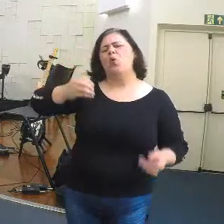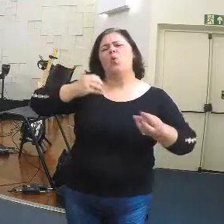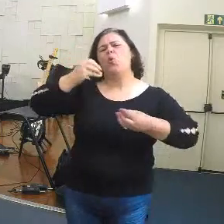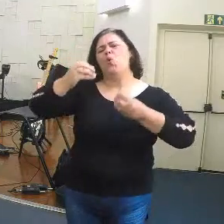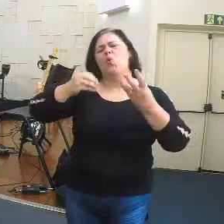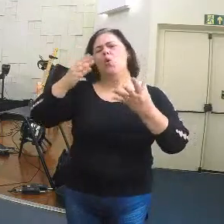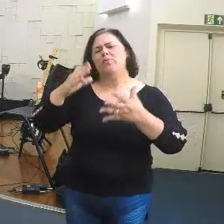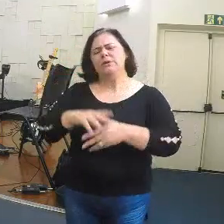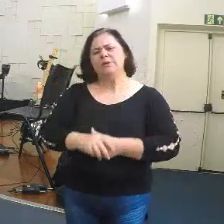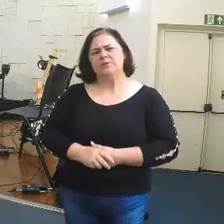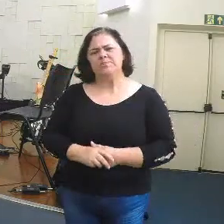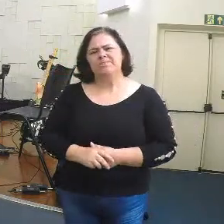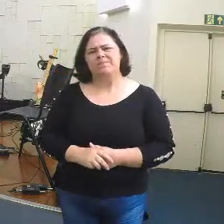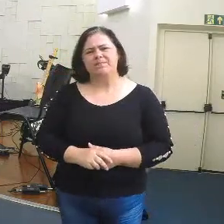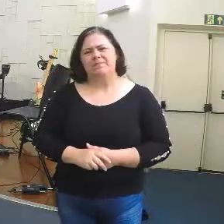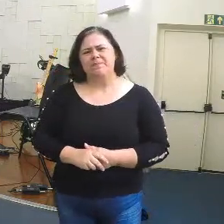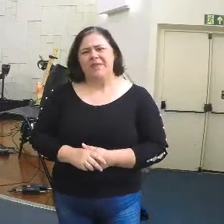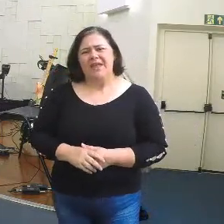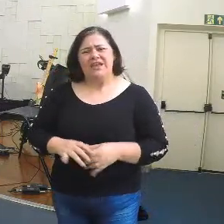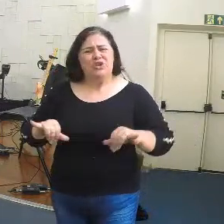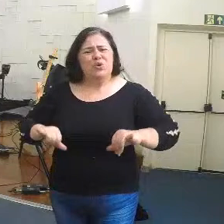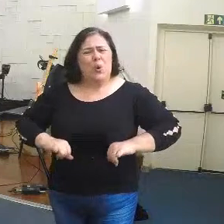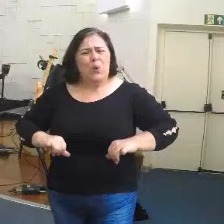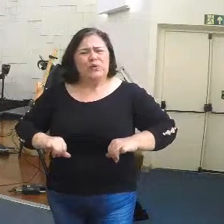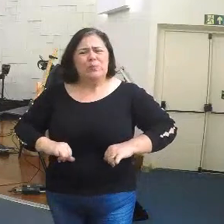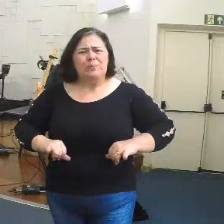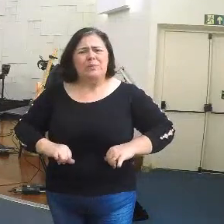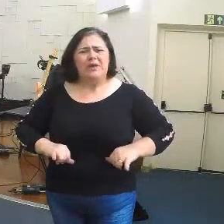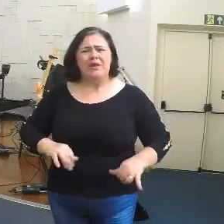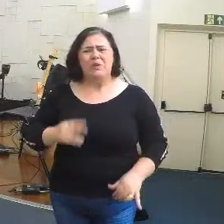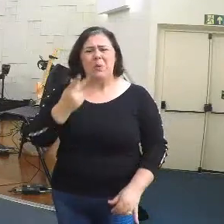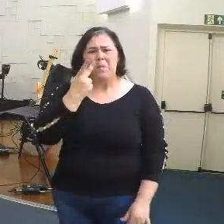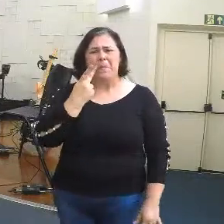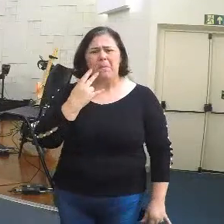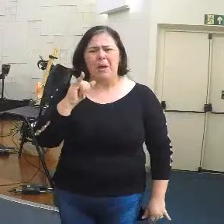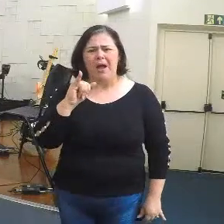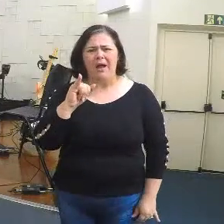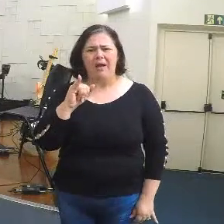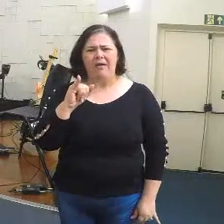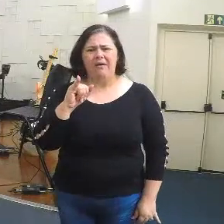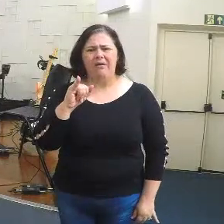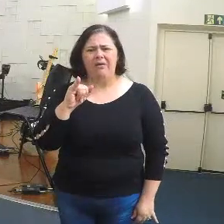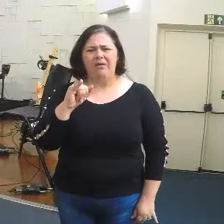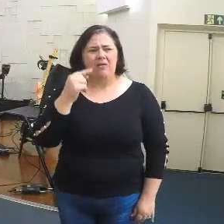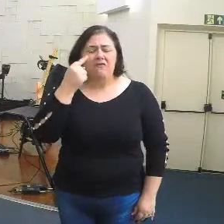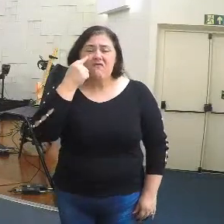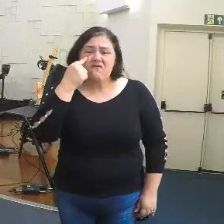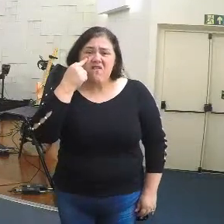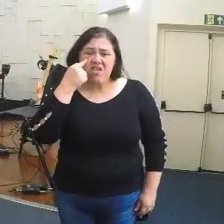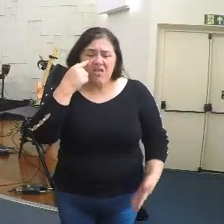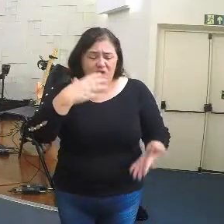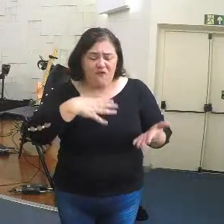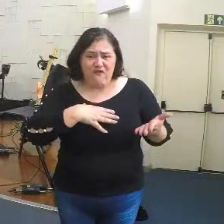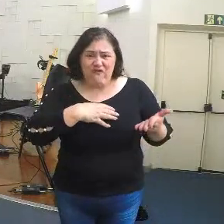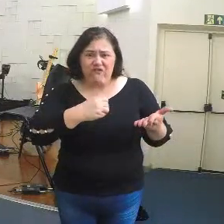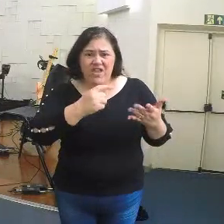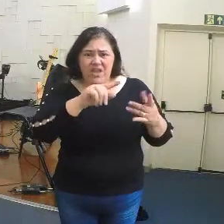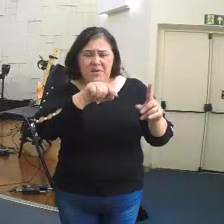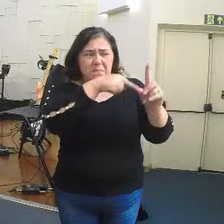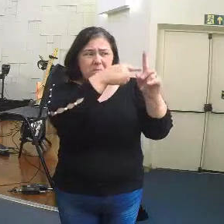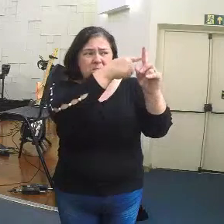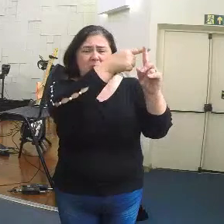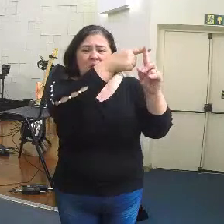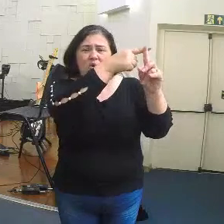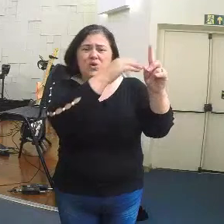Até aí já seria insuportável, até aí já seria impossível para nós. Mas tem mais,